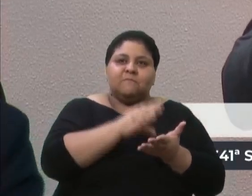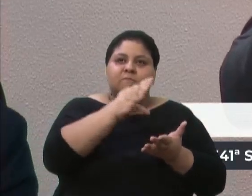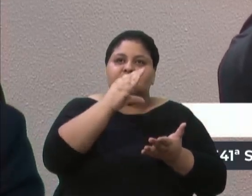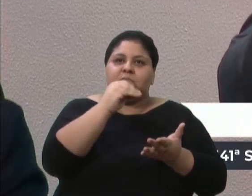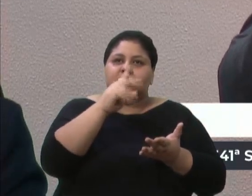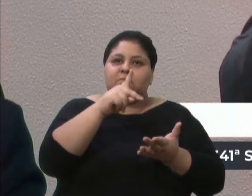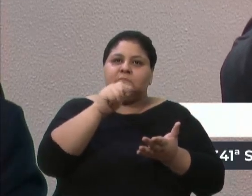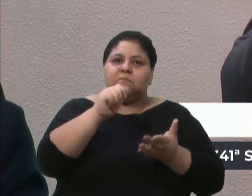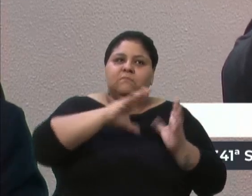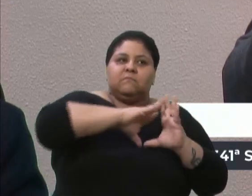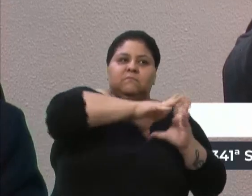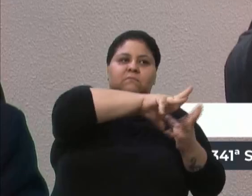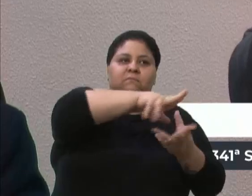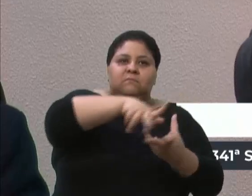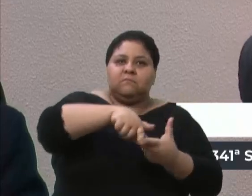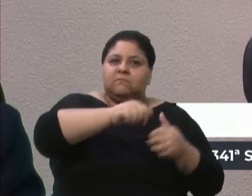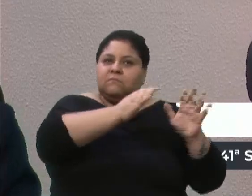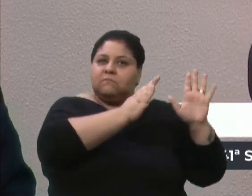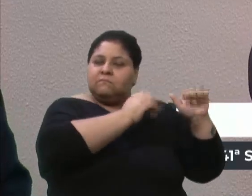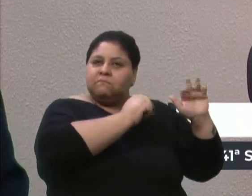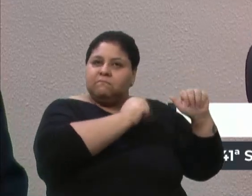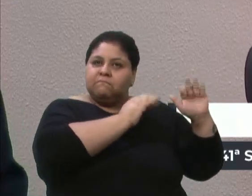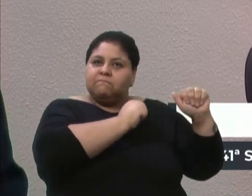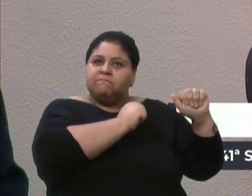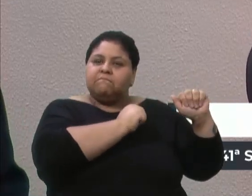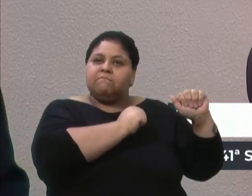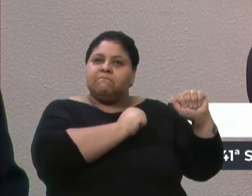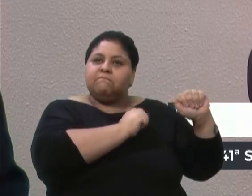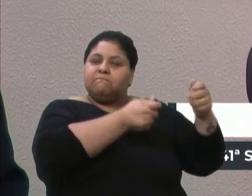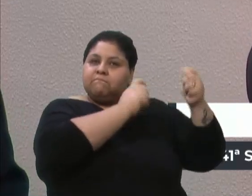campeã, foi a juíza brasileira.